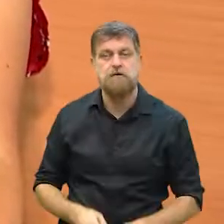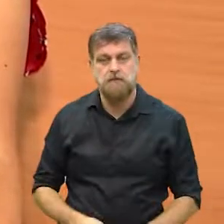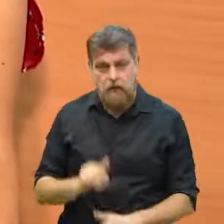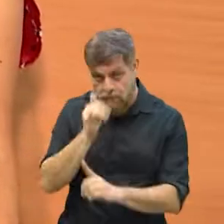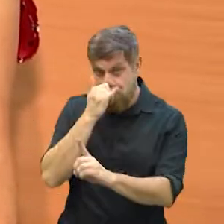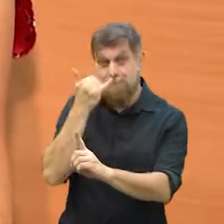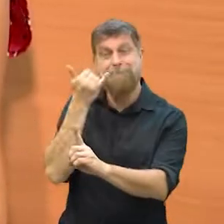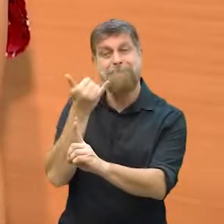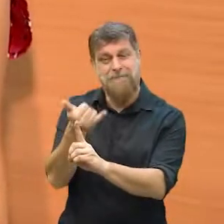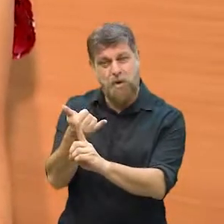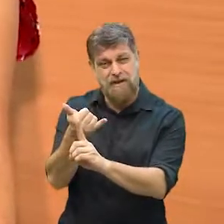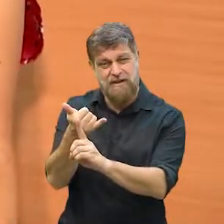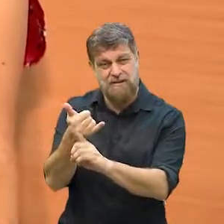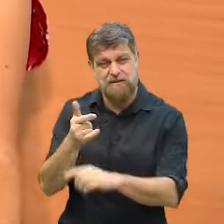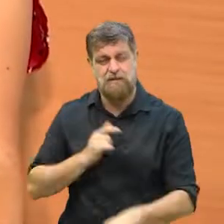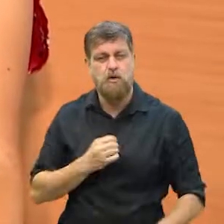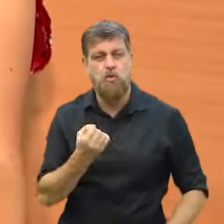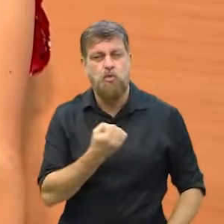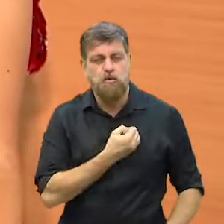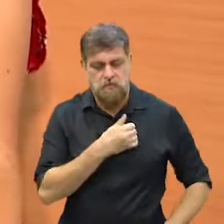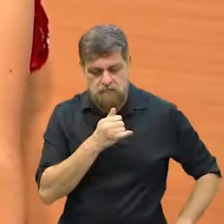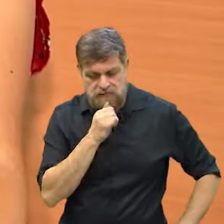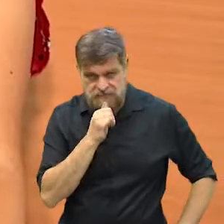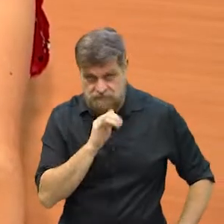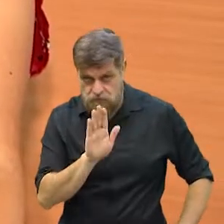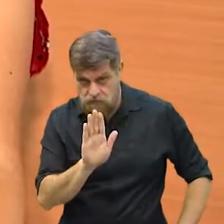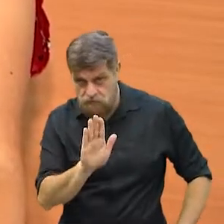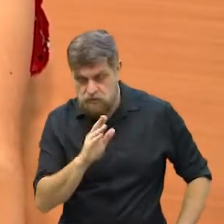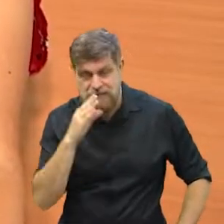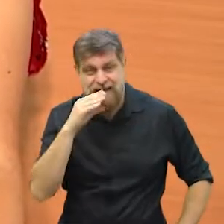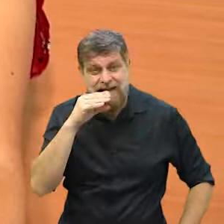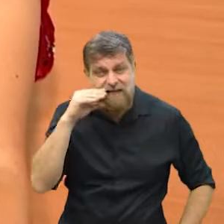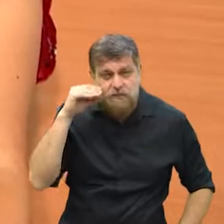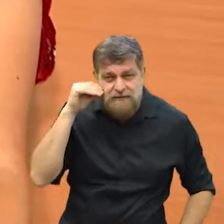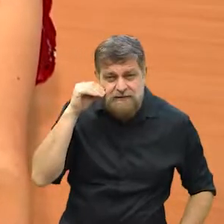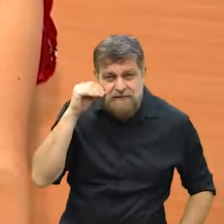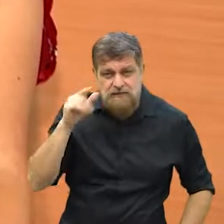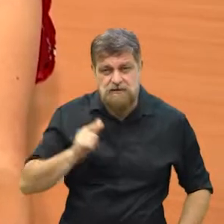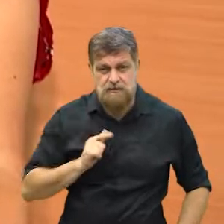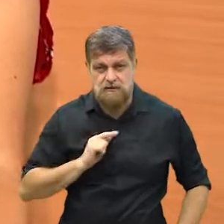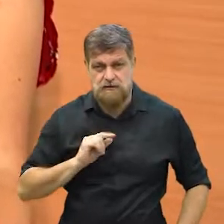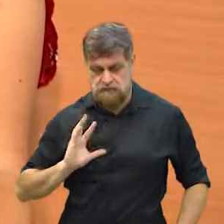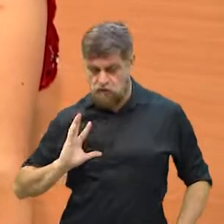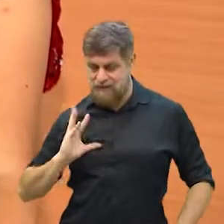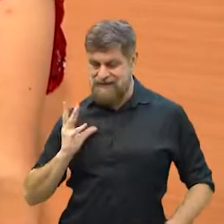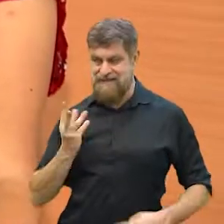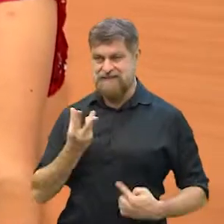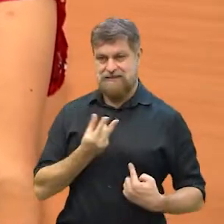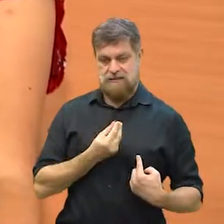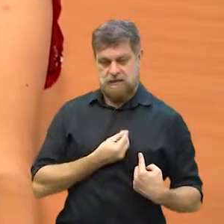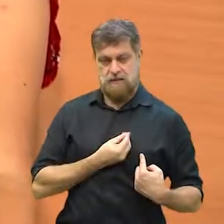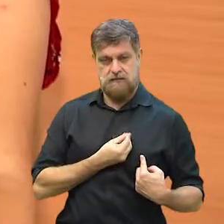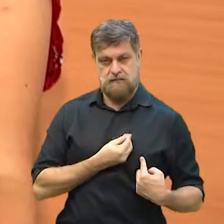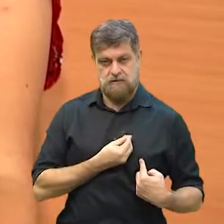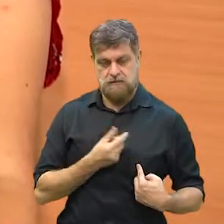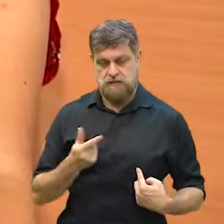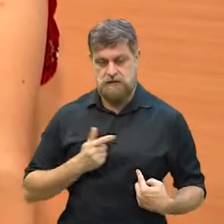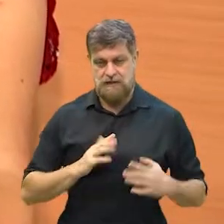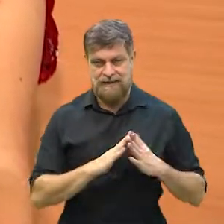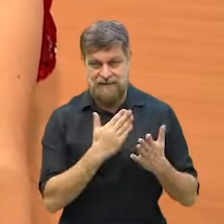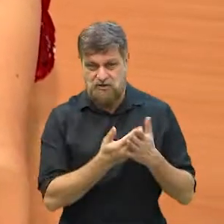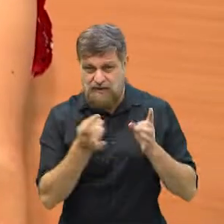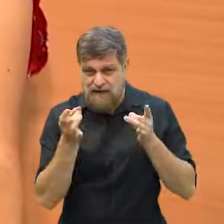que sofreram bullying. O número, por exemplo, de adolescentes transexuais